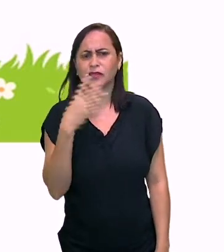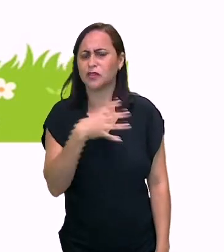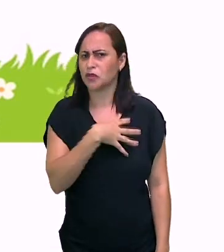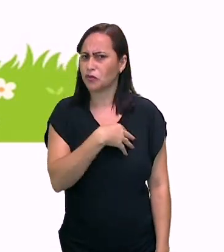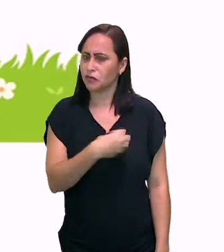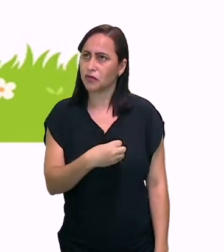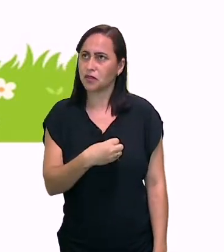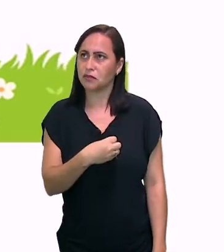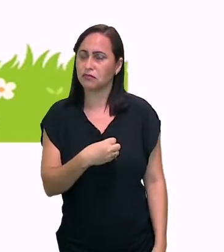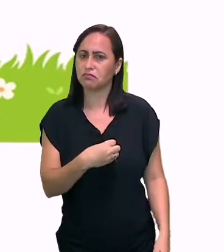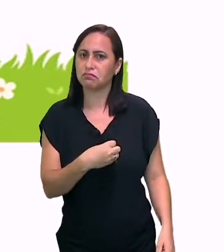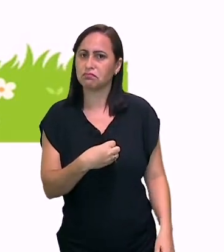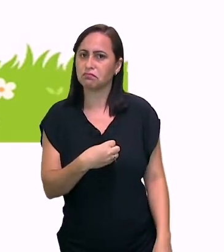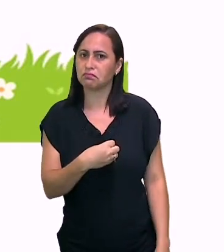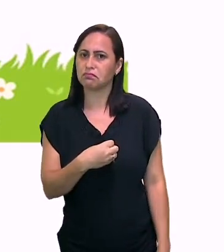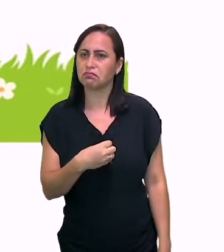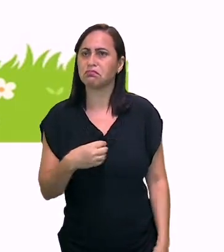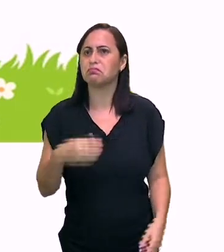filho,